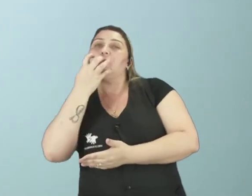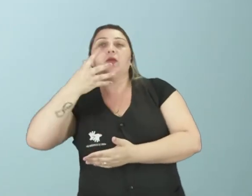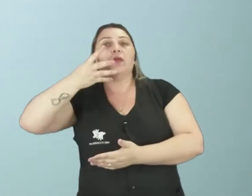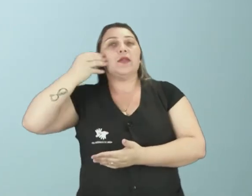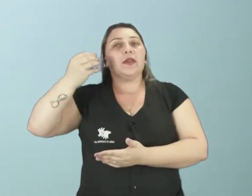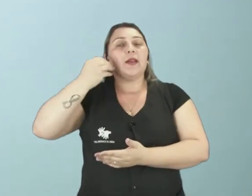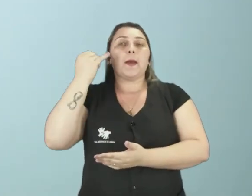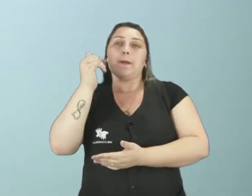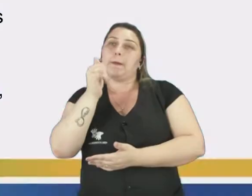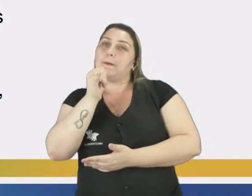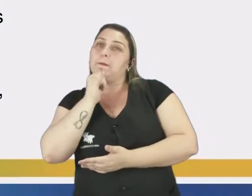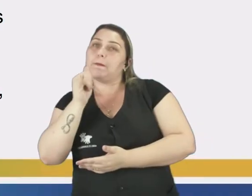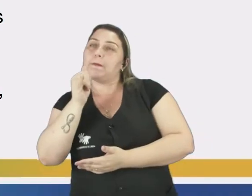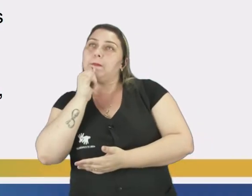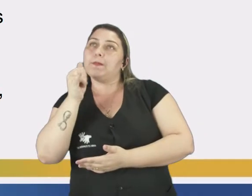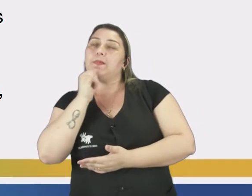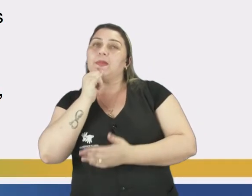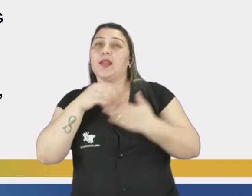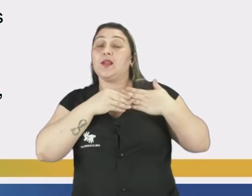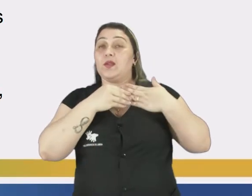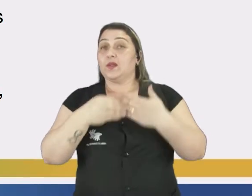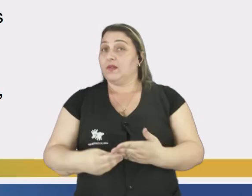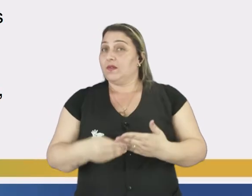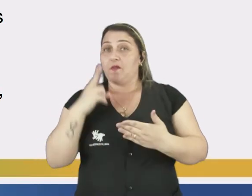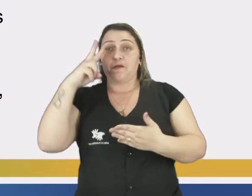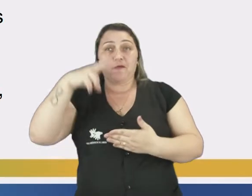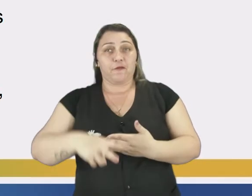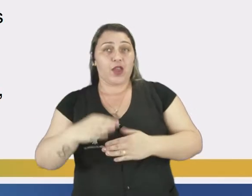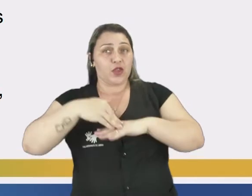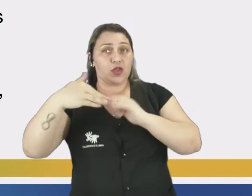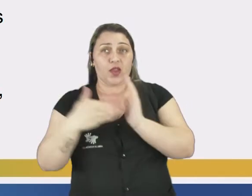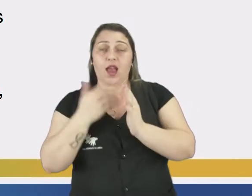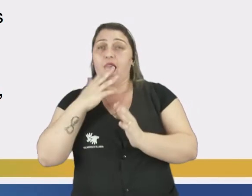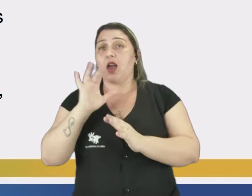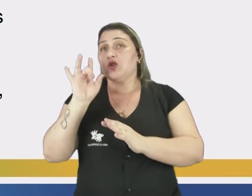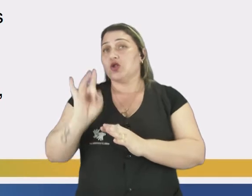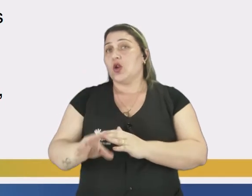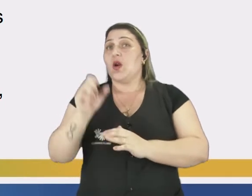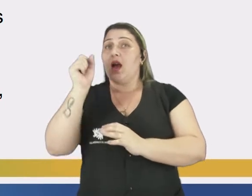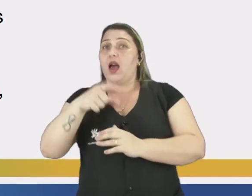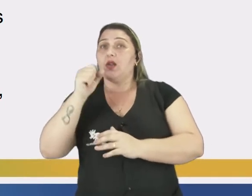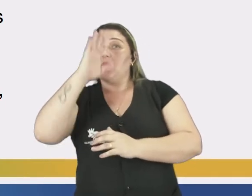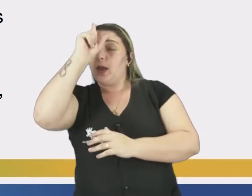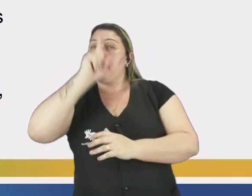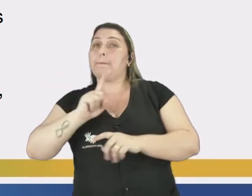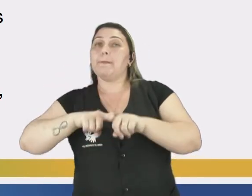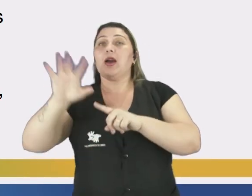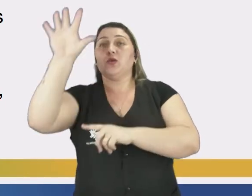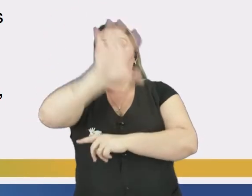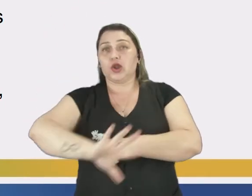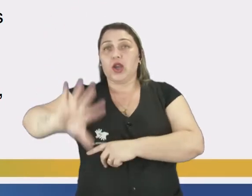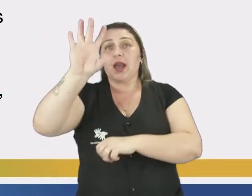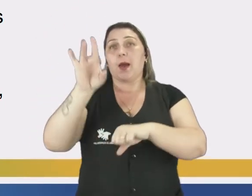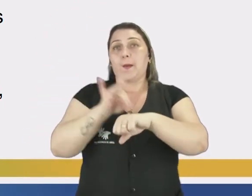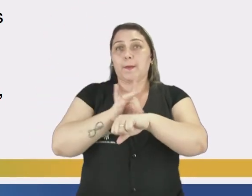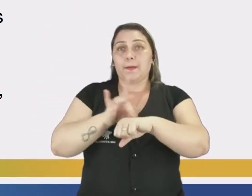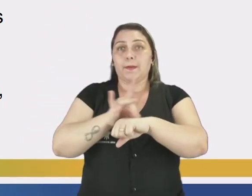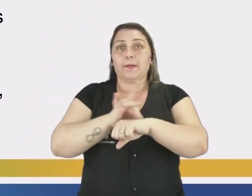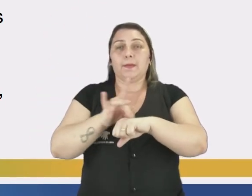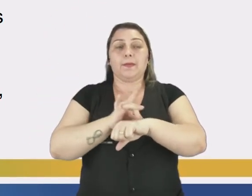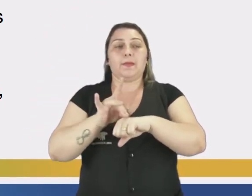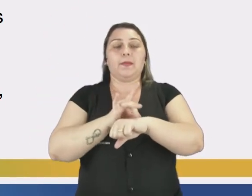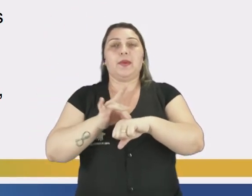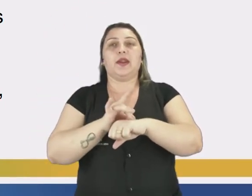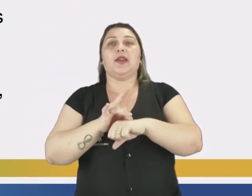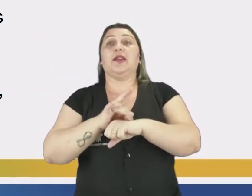gatos. Por exemplo, não veem todas as cores. Apenas azul e amarelo, mas de maneira geral, preto e branco, numas